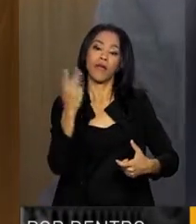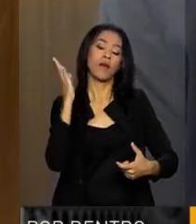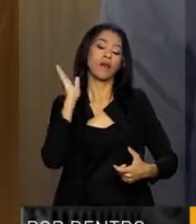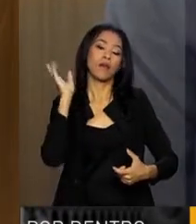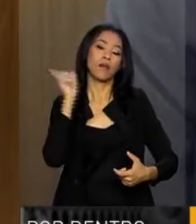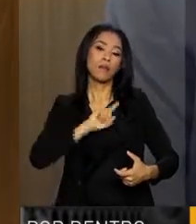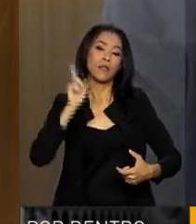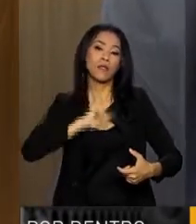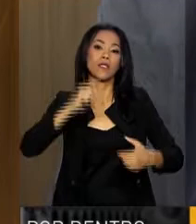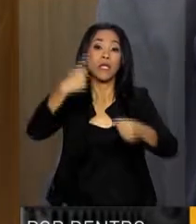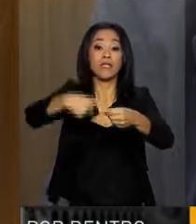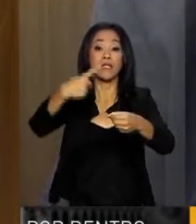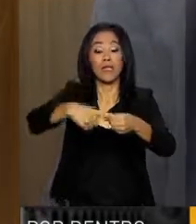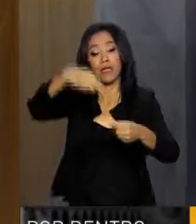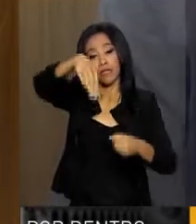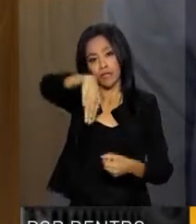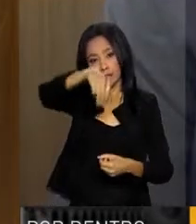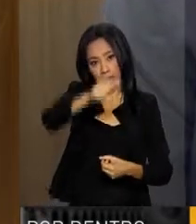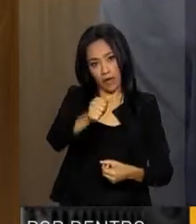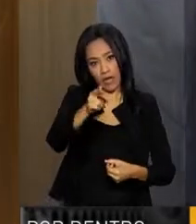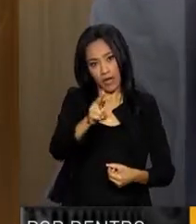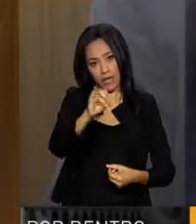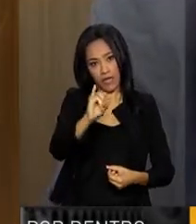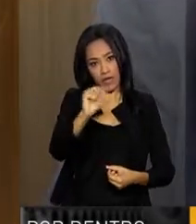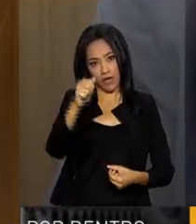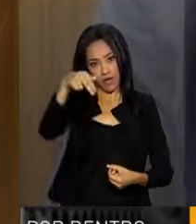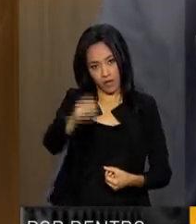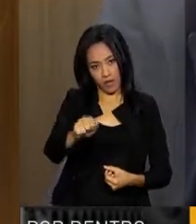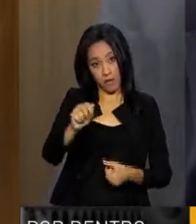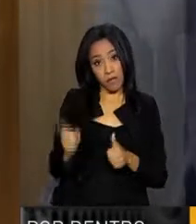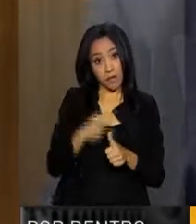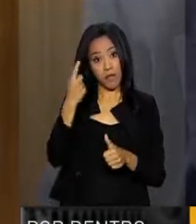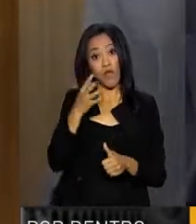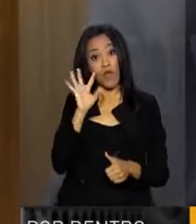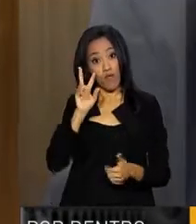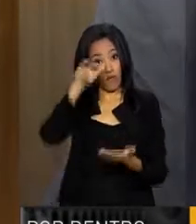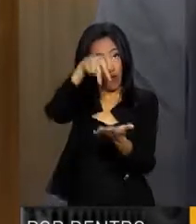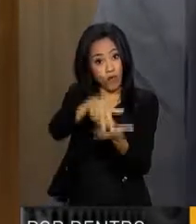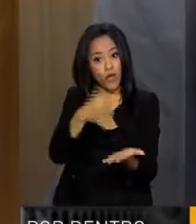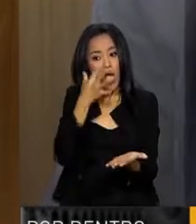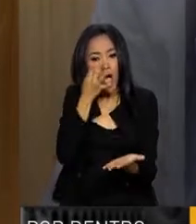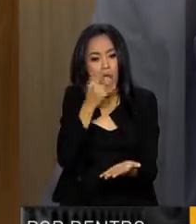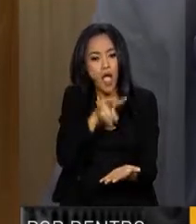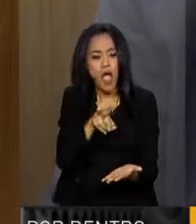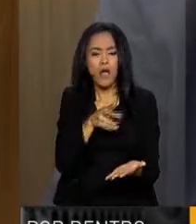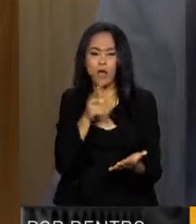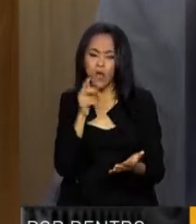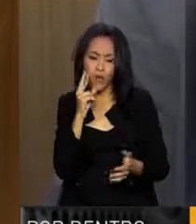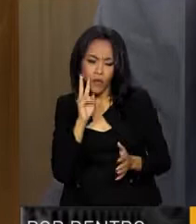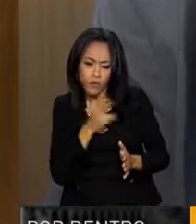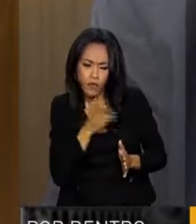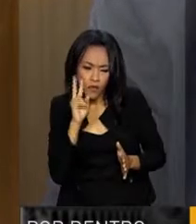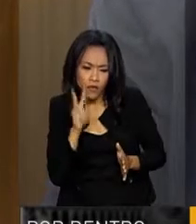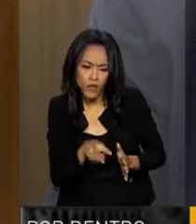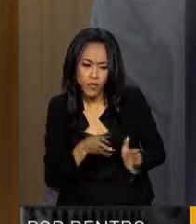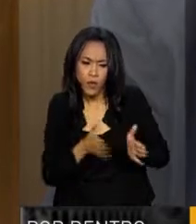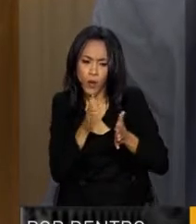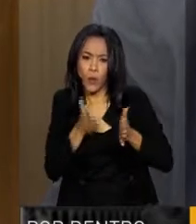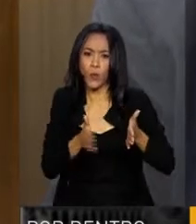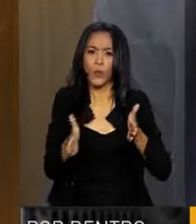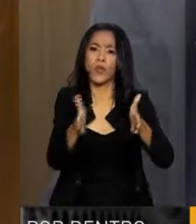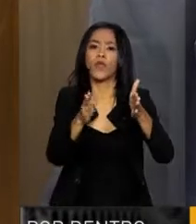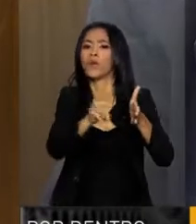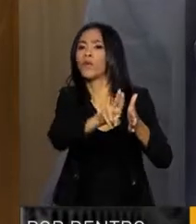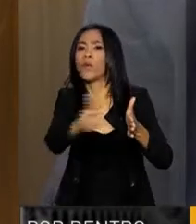trabalho na esplanada dos ministérios eu fui a mariana percorri todo o doce percorri as áreas